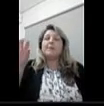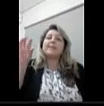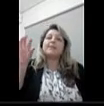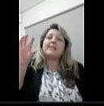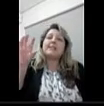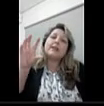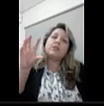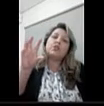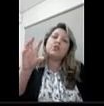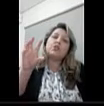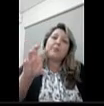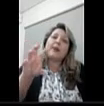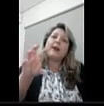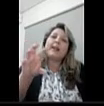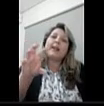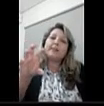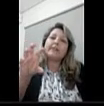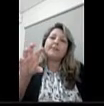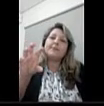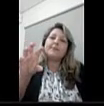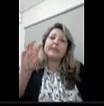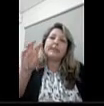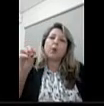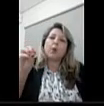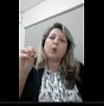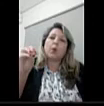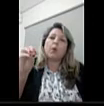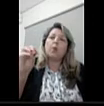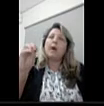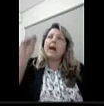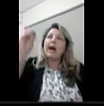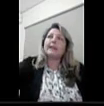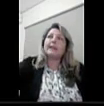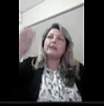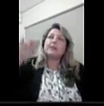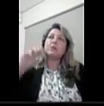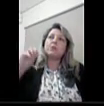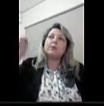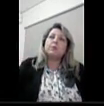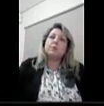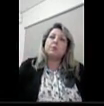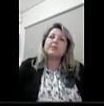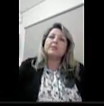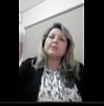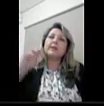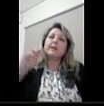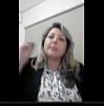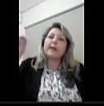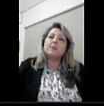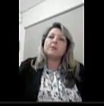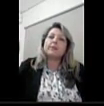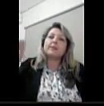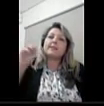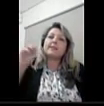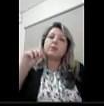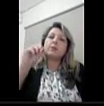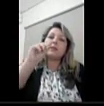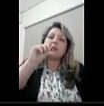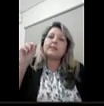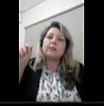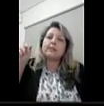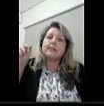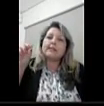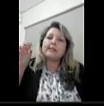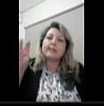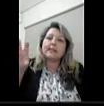mas às vezes, a partir de uma palavra que eu coloco, a criança, o aluno busca as outras questões